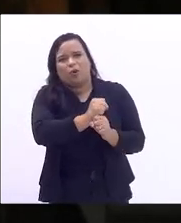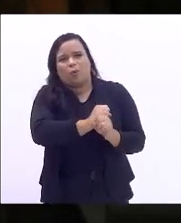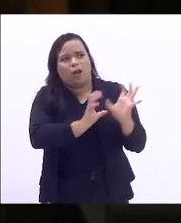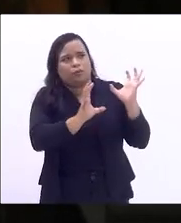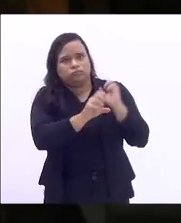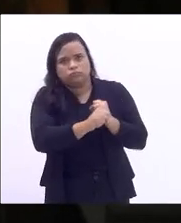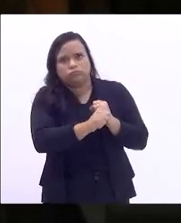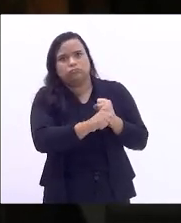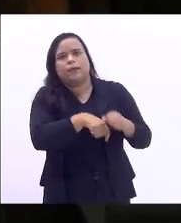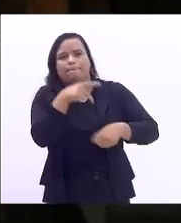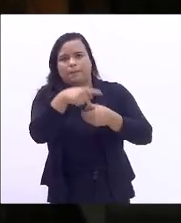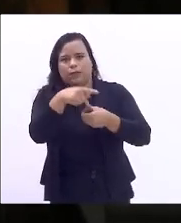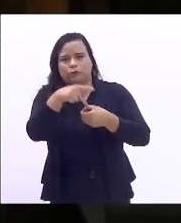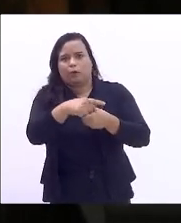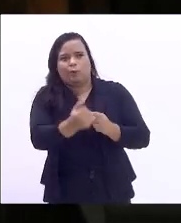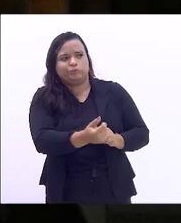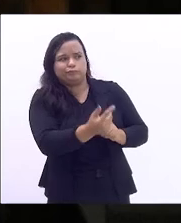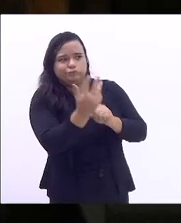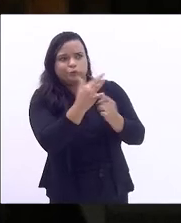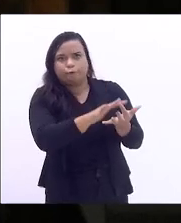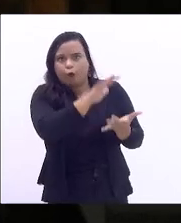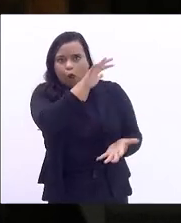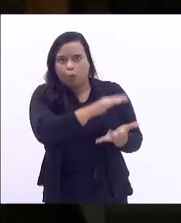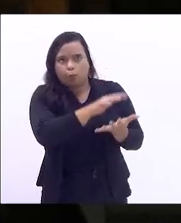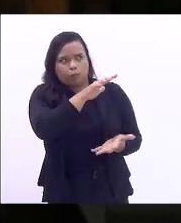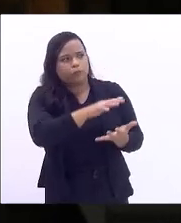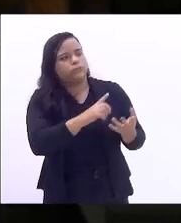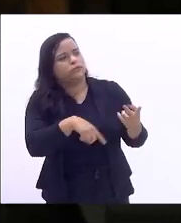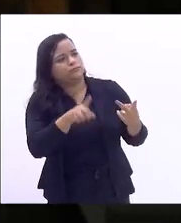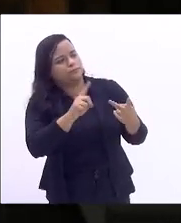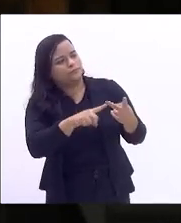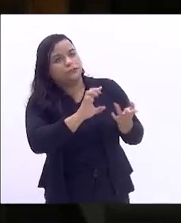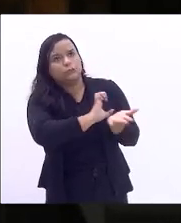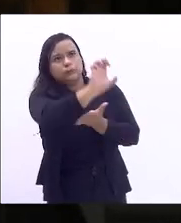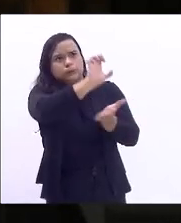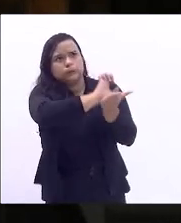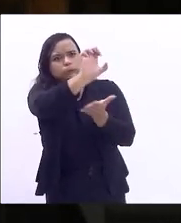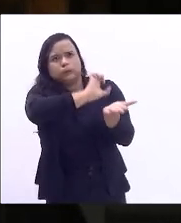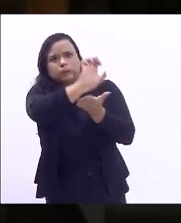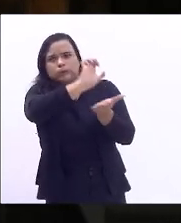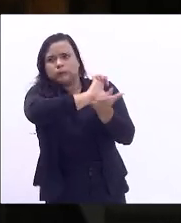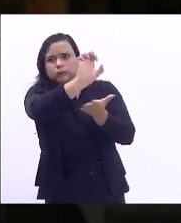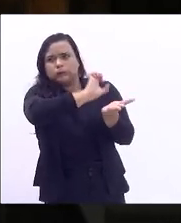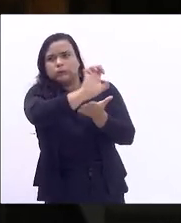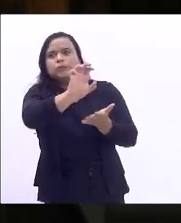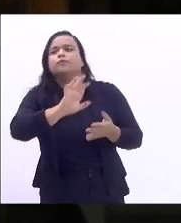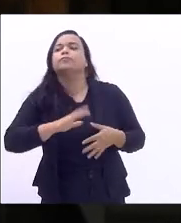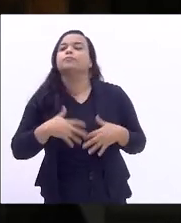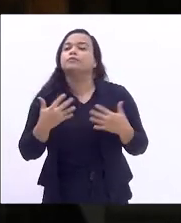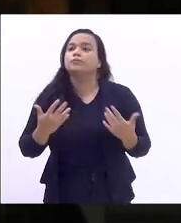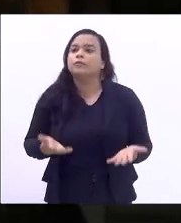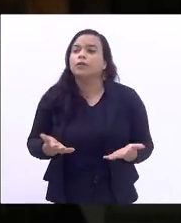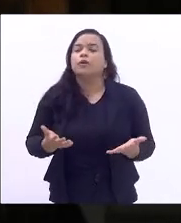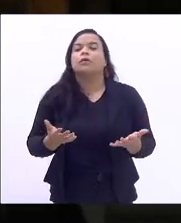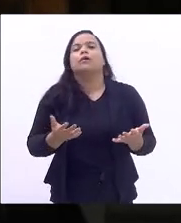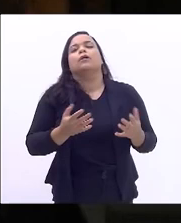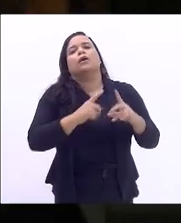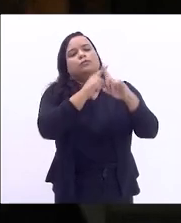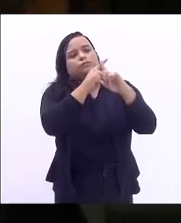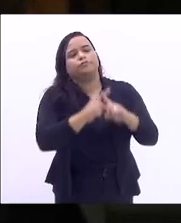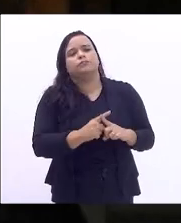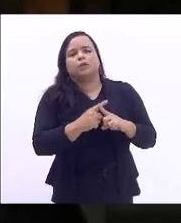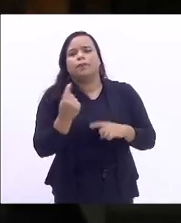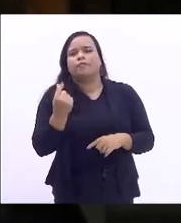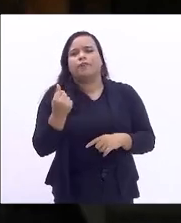de petróleo é exportado multiplicar pelo preço